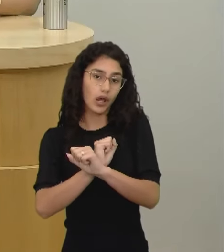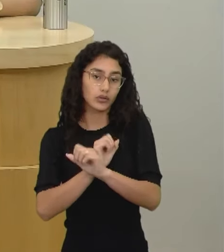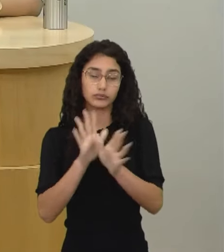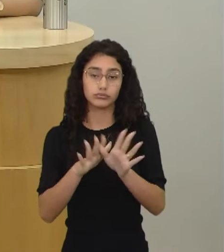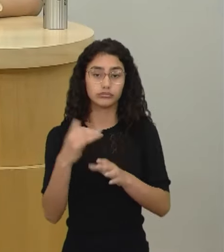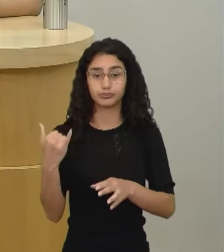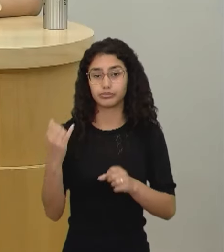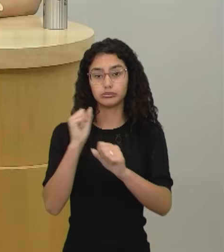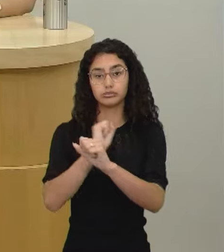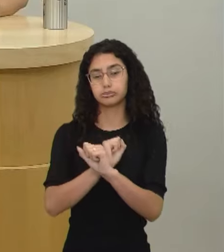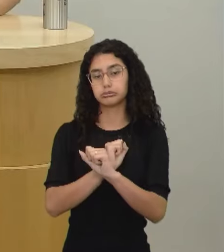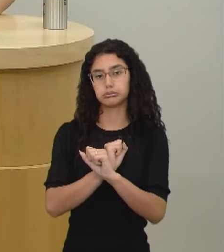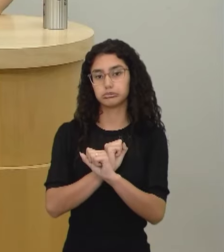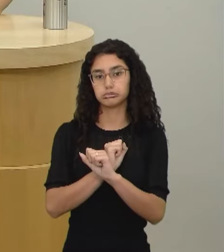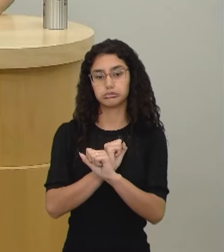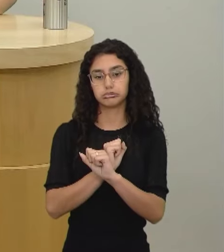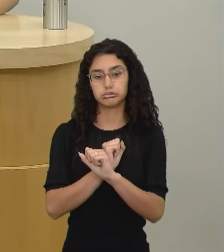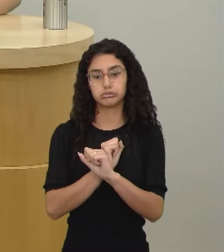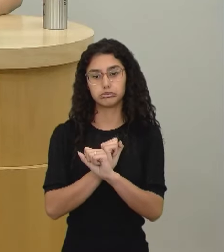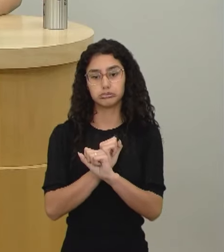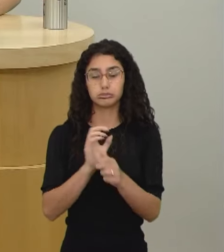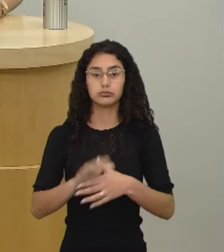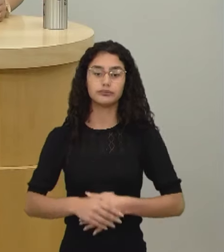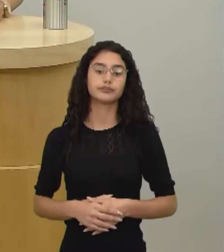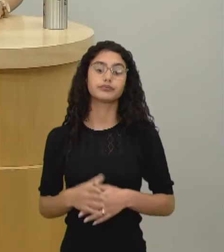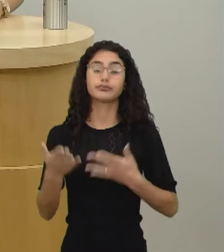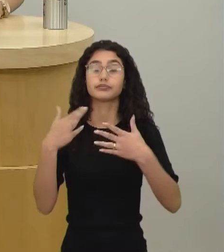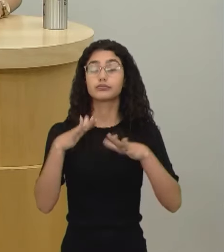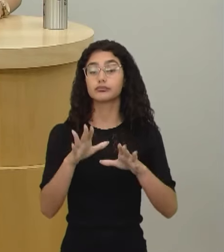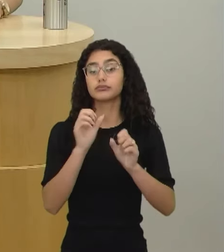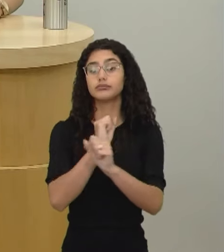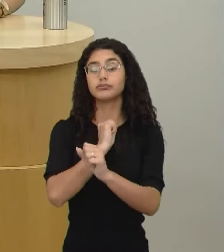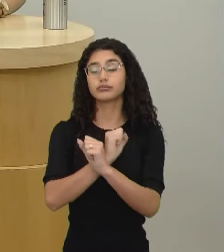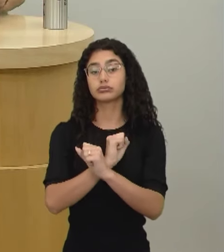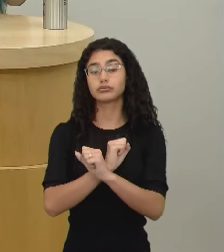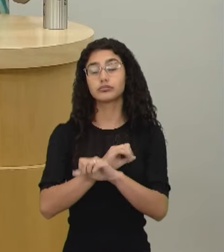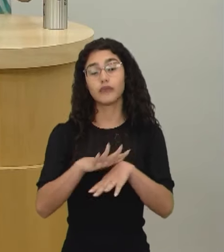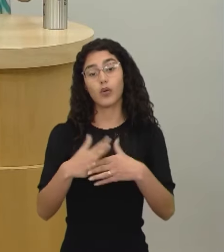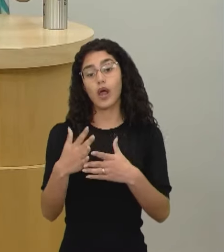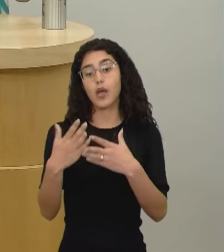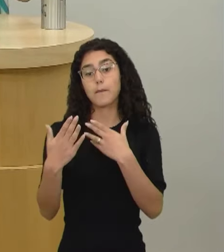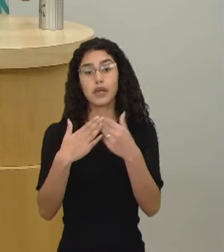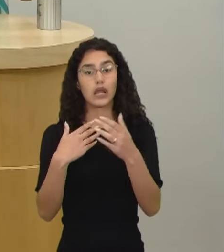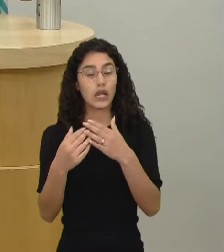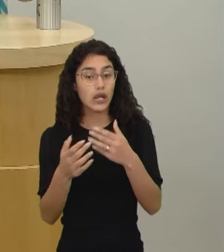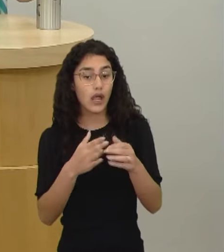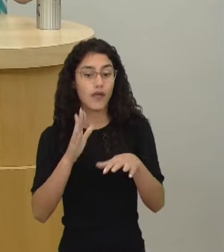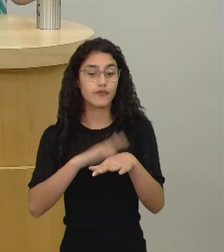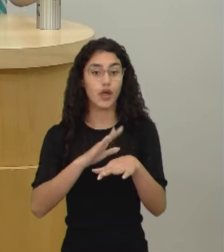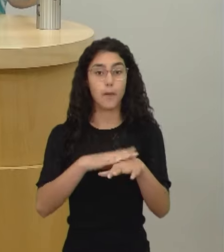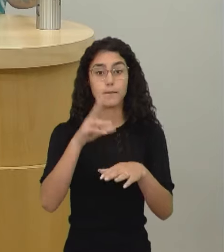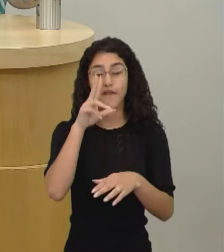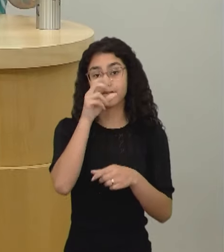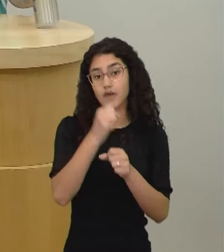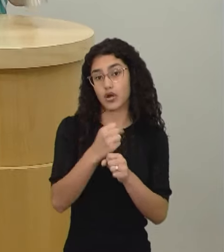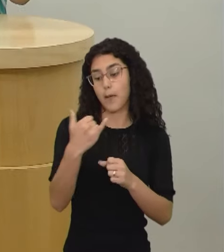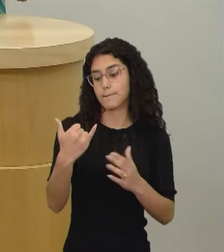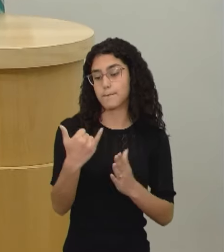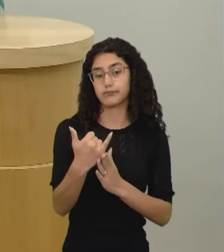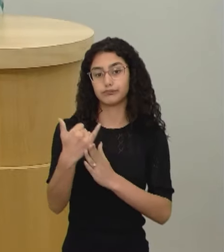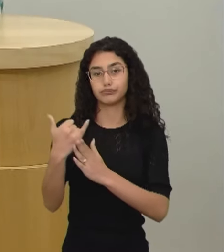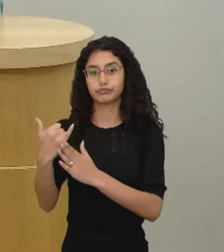alegre, feliz. Descansando, descansadinho. Amanhã. Ele vai ficar parado, enquanto ninguém exercer uma força sobre ele,